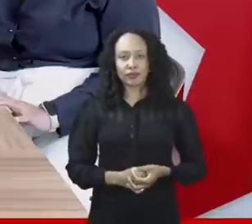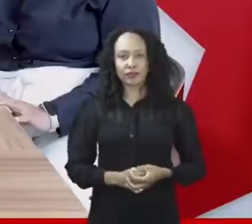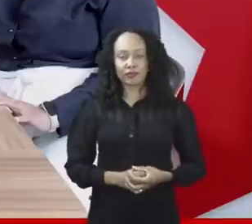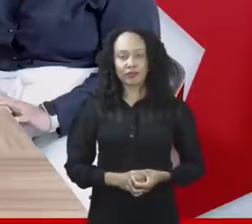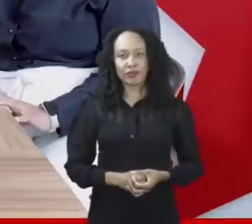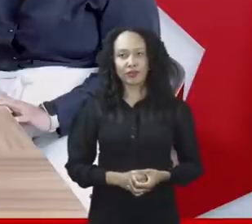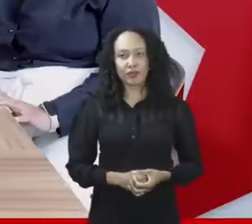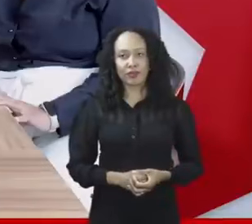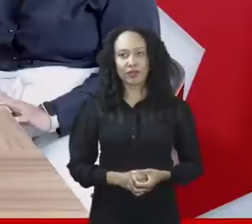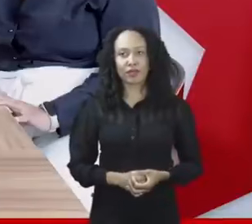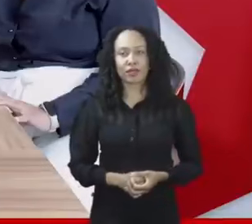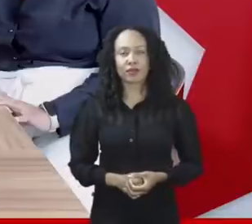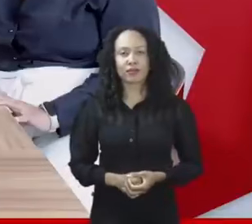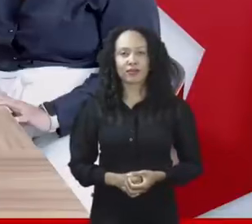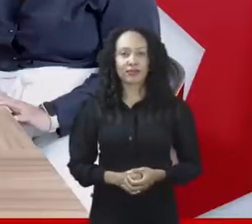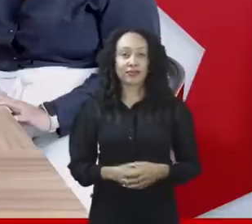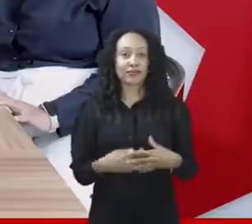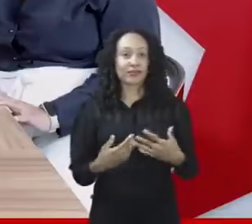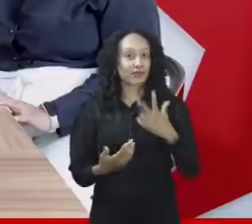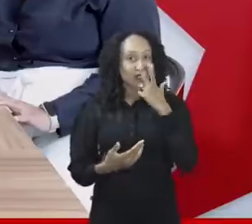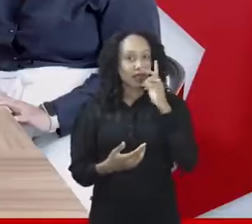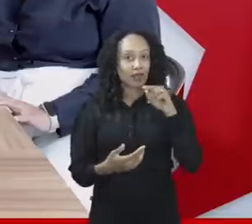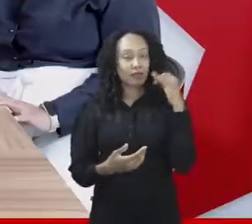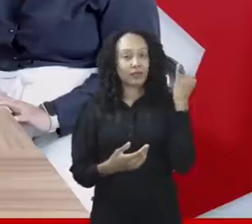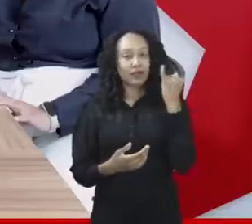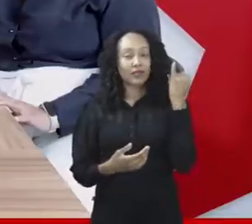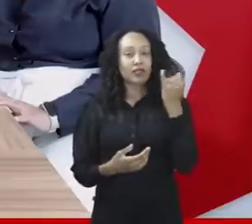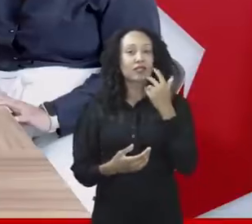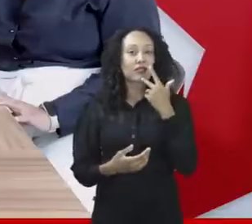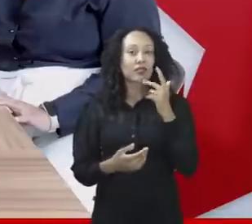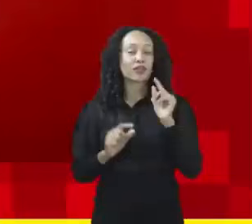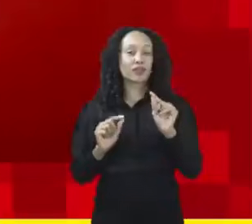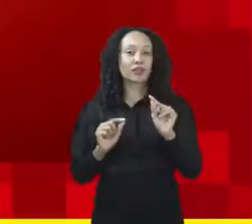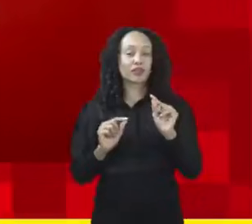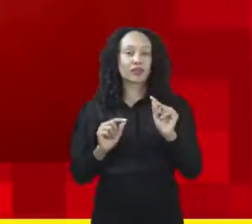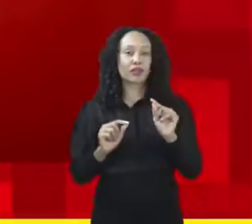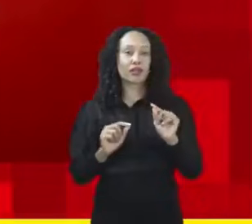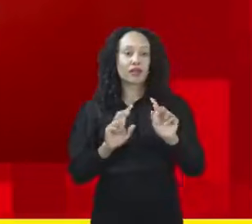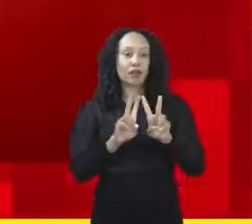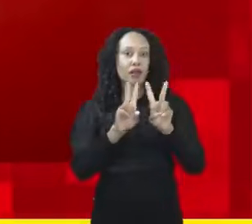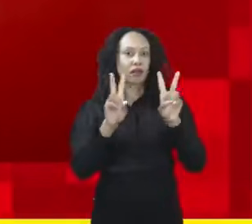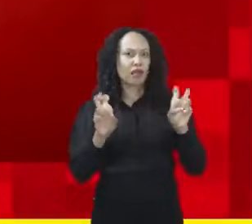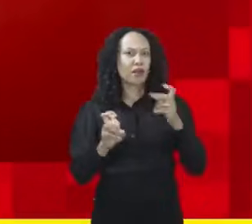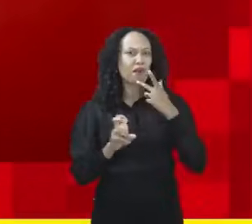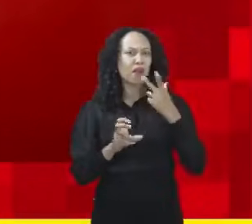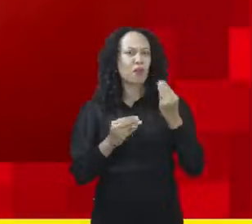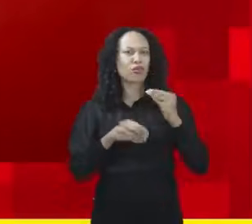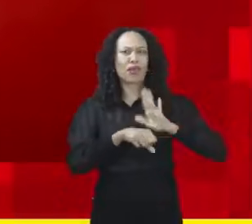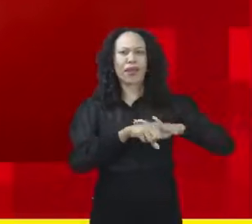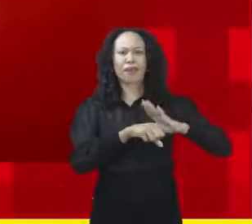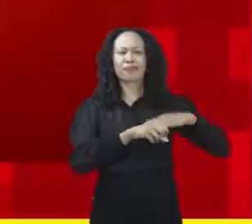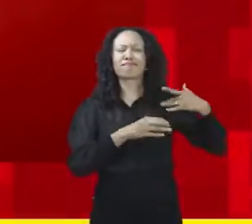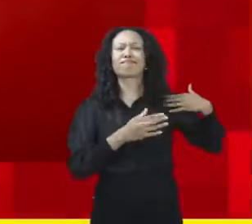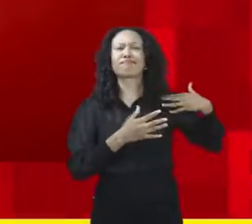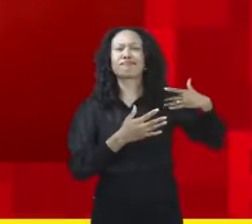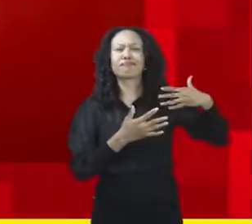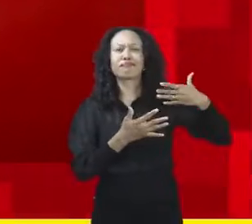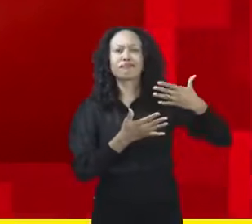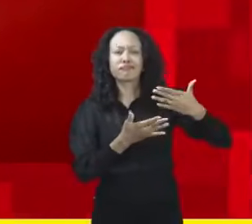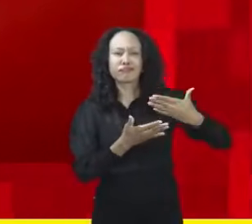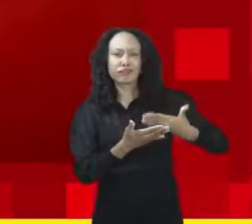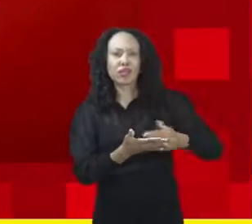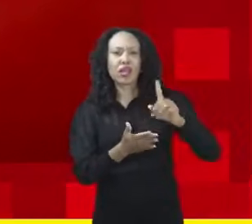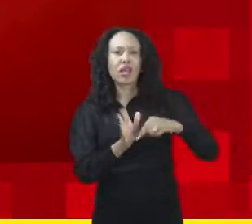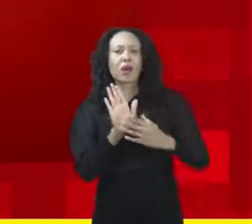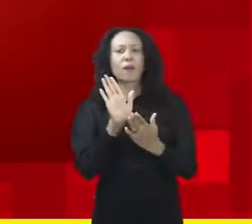Eu acho que vale muito a gente ressaltar, né, que não é à toa que ela vem sendo pautada há muito tempo, né, que é uma